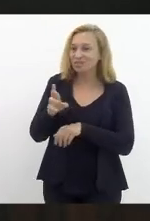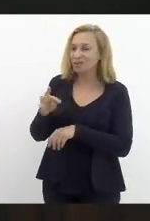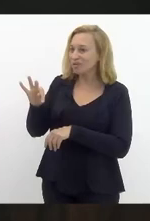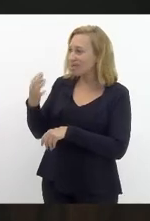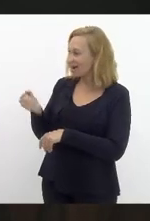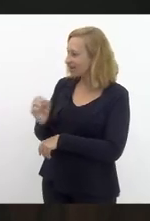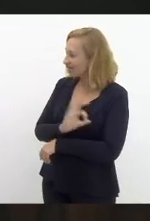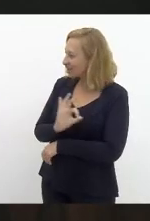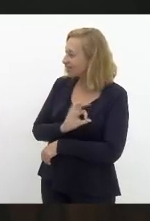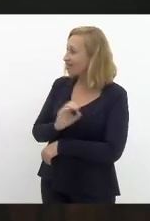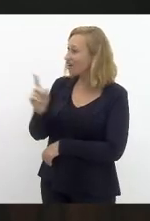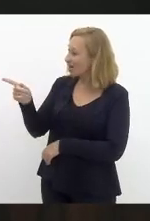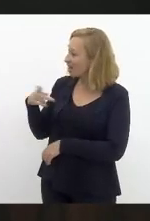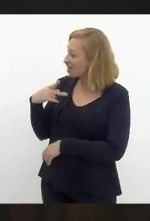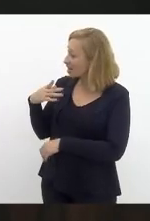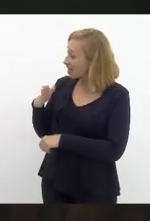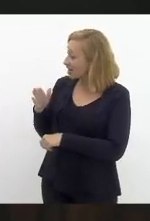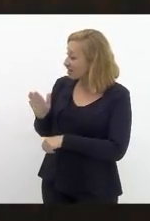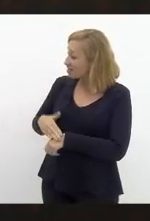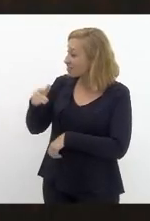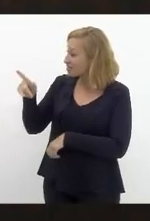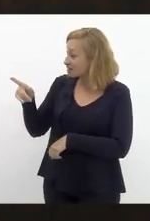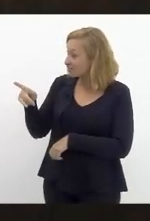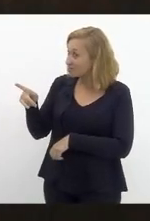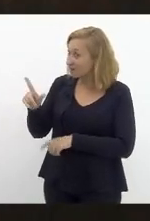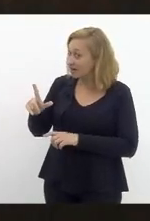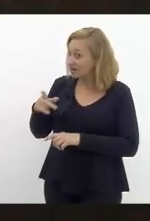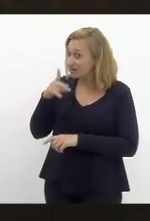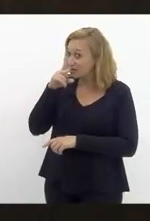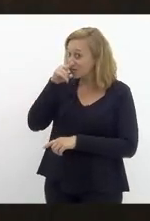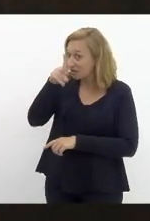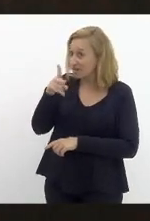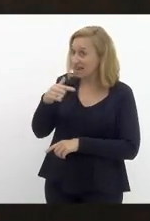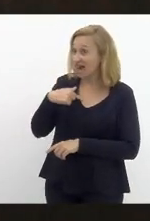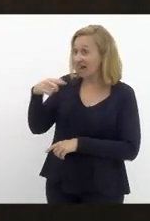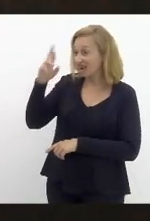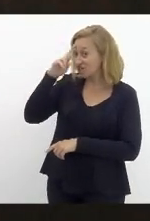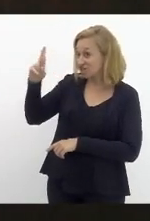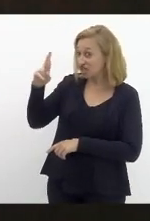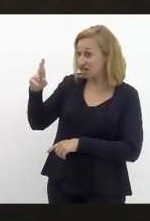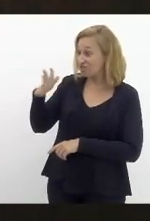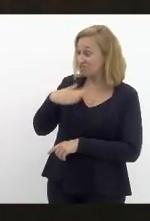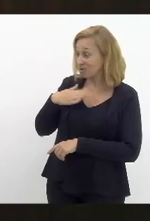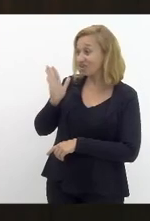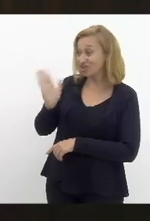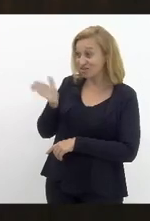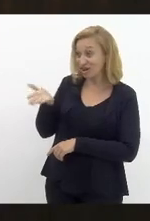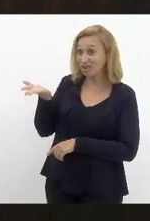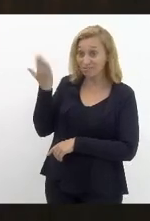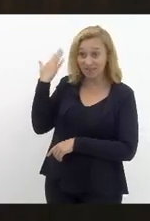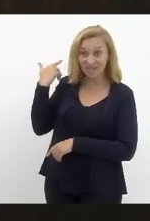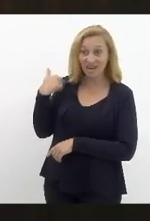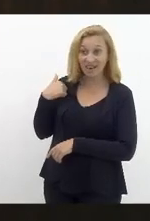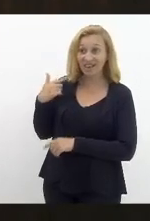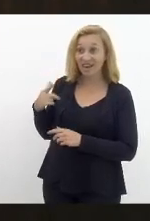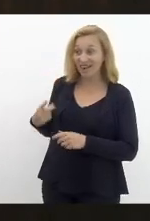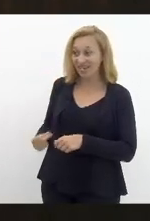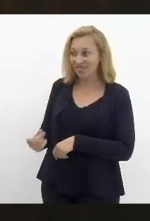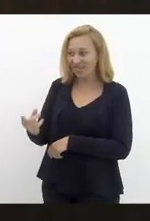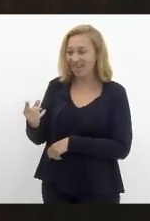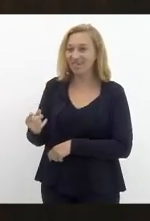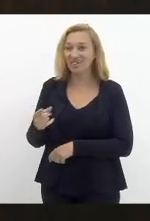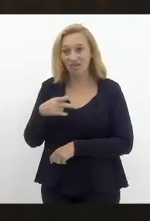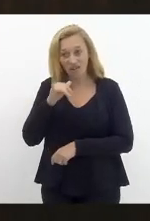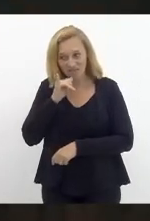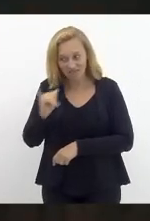Rocha, eu falei que bate mais forte. Eu sei porque já foi minha chefe. Falo que é minha eterna chefe de polícia. Eu avisei.